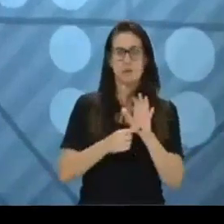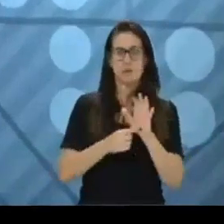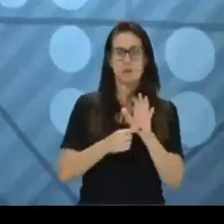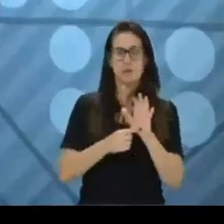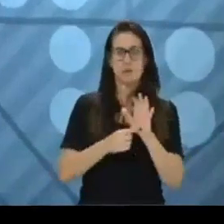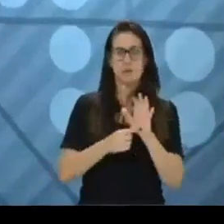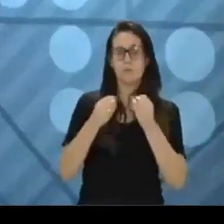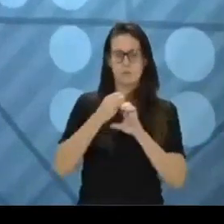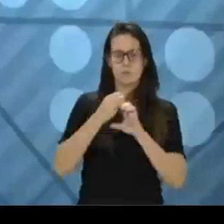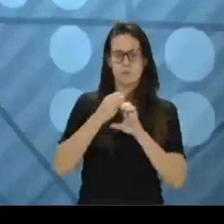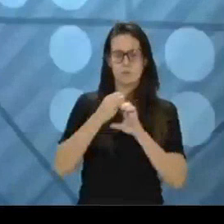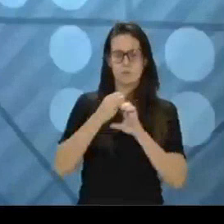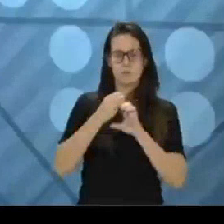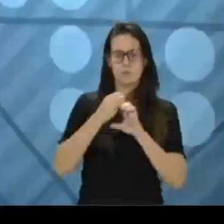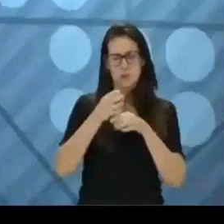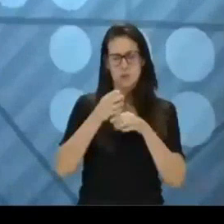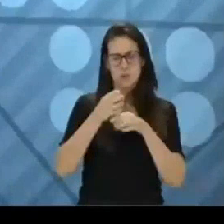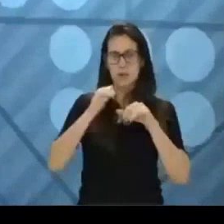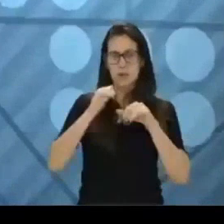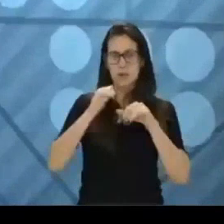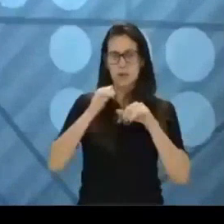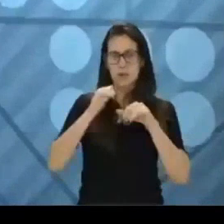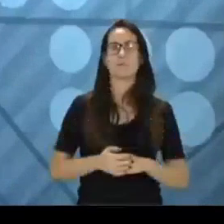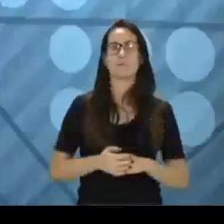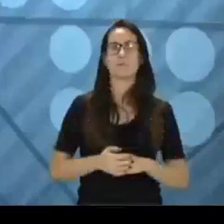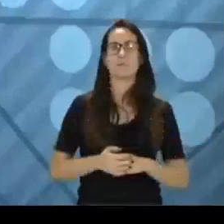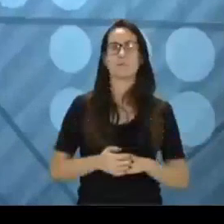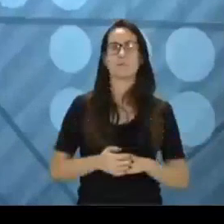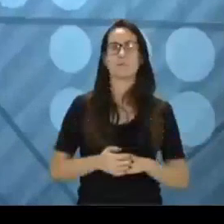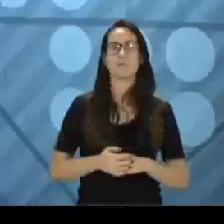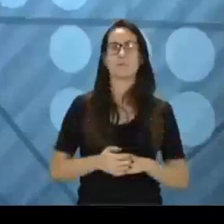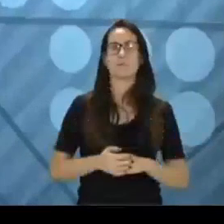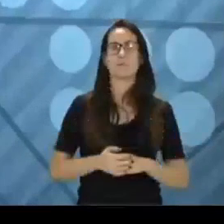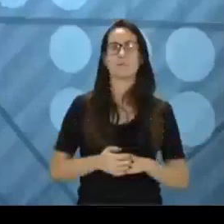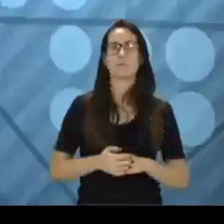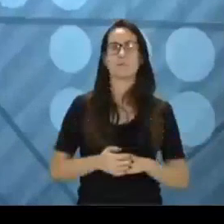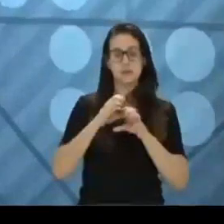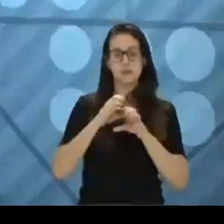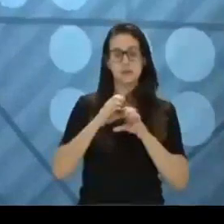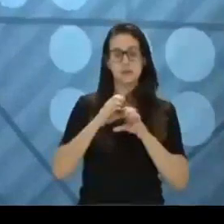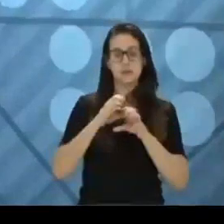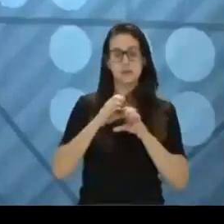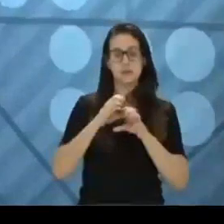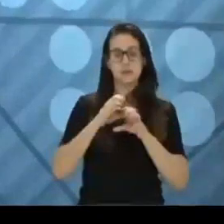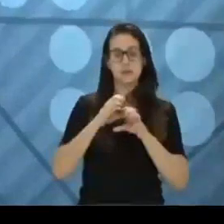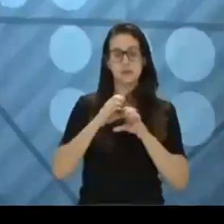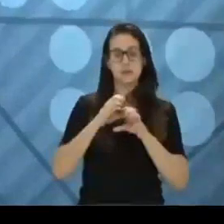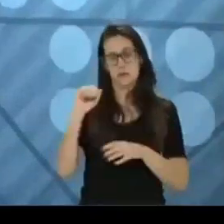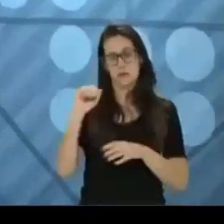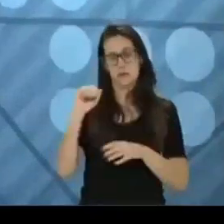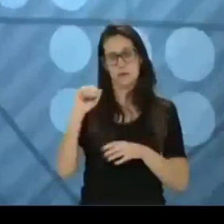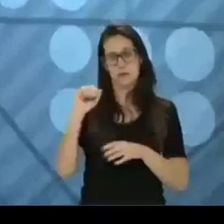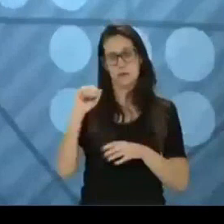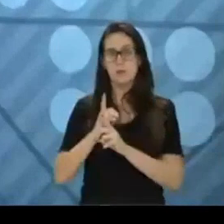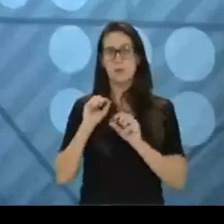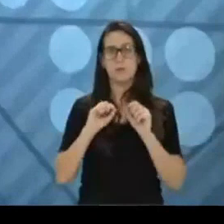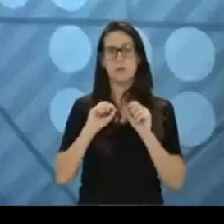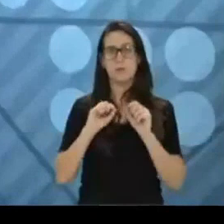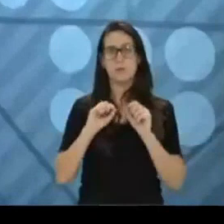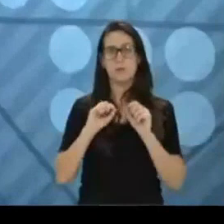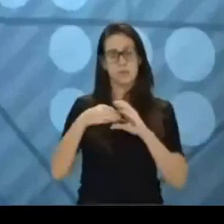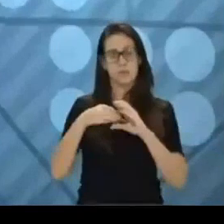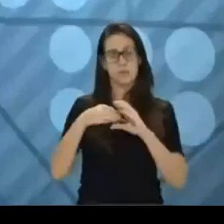eletromicrografias realizadas por microscópio eletrônico. Mas nós conseguimos, através da microscopia óptica, definir, então, essas